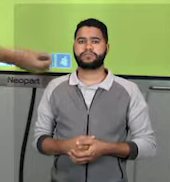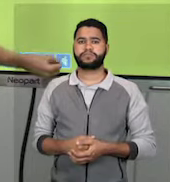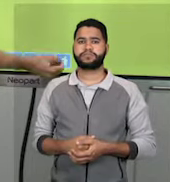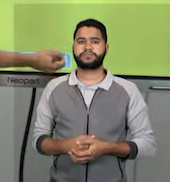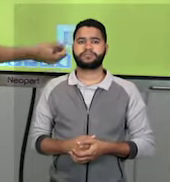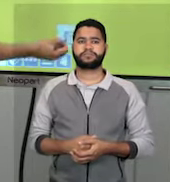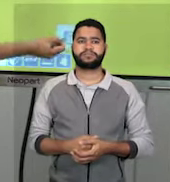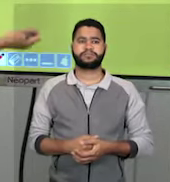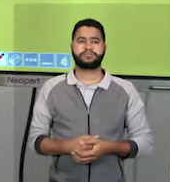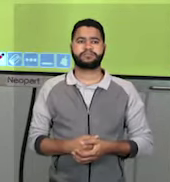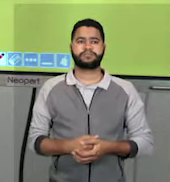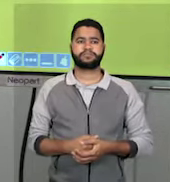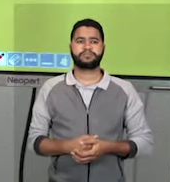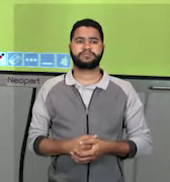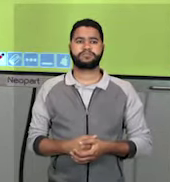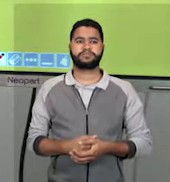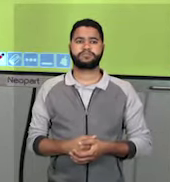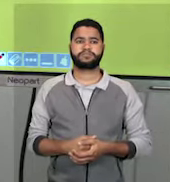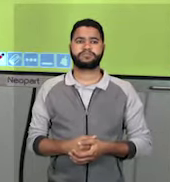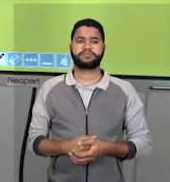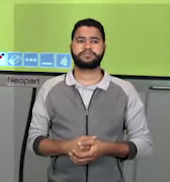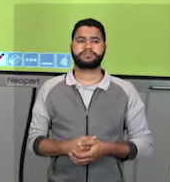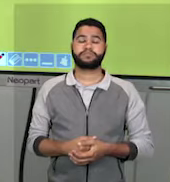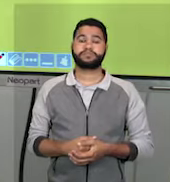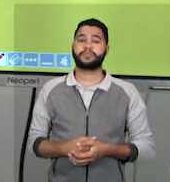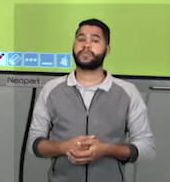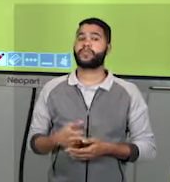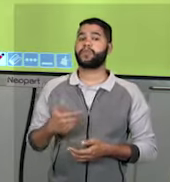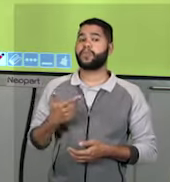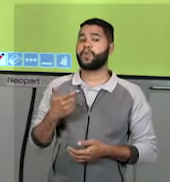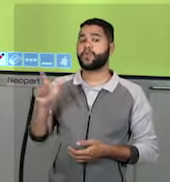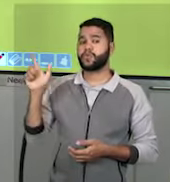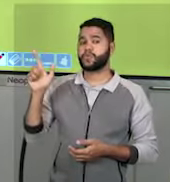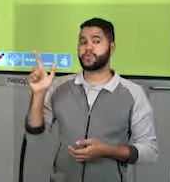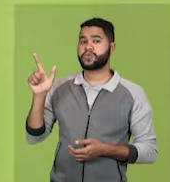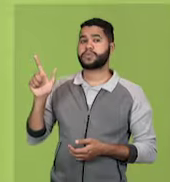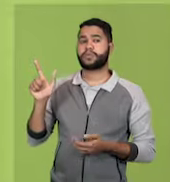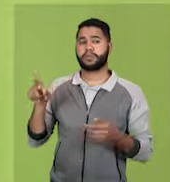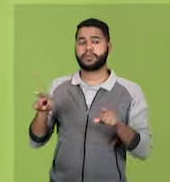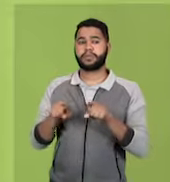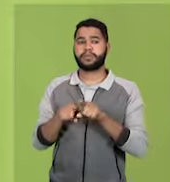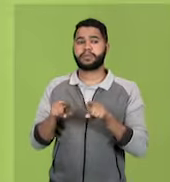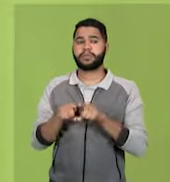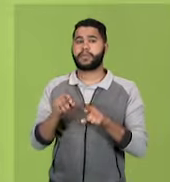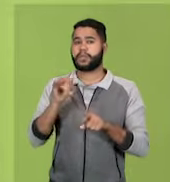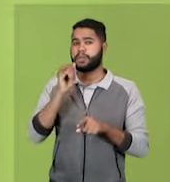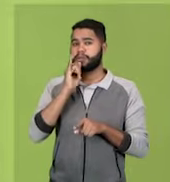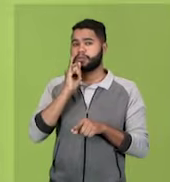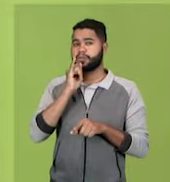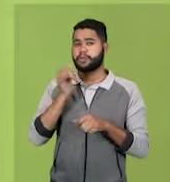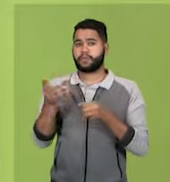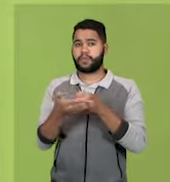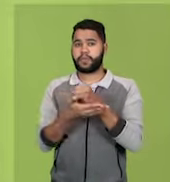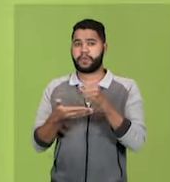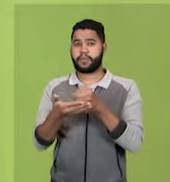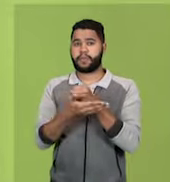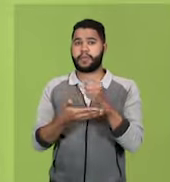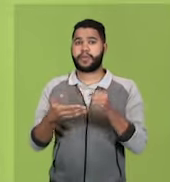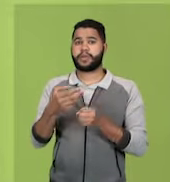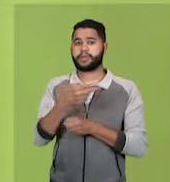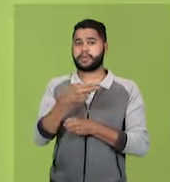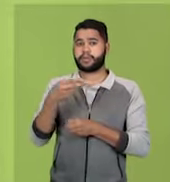E uma quarta consequência é, quando eu tenho a base do logaritmo é